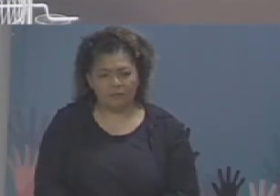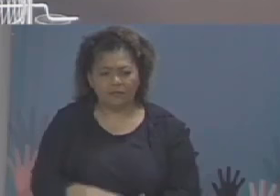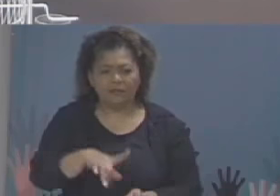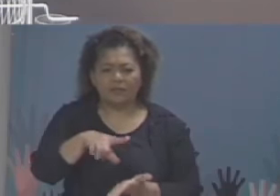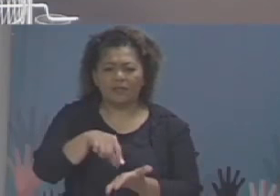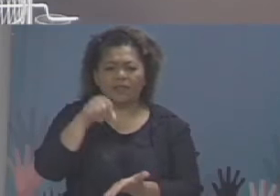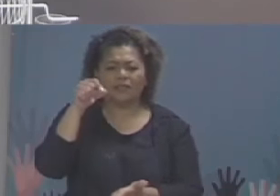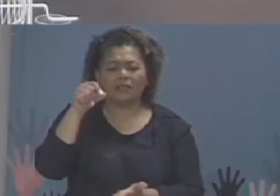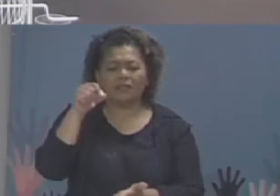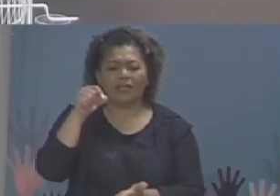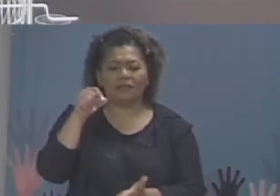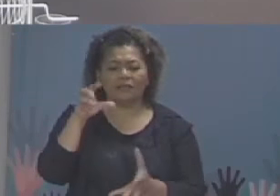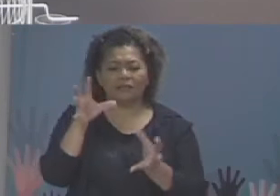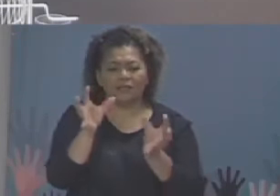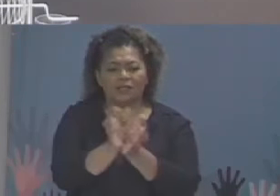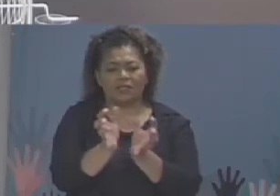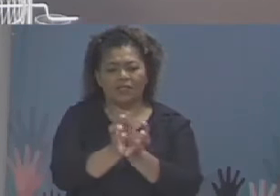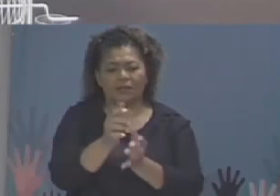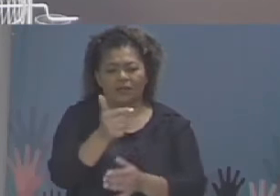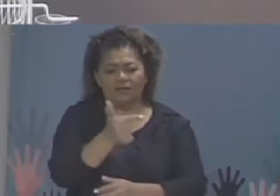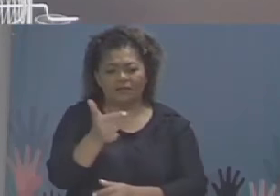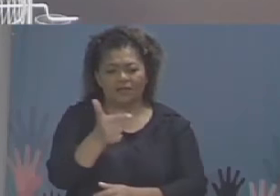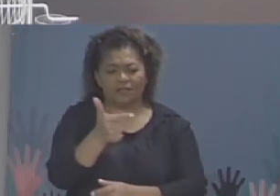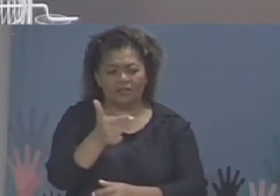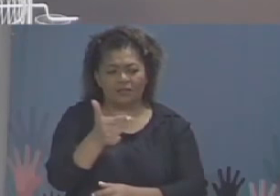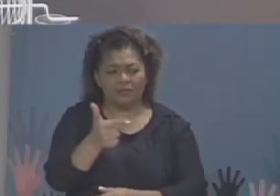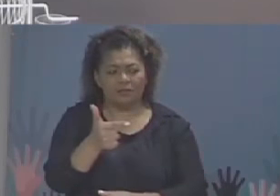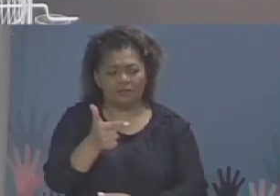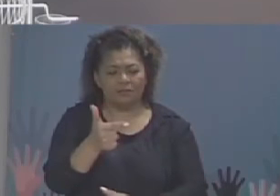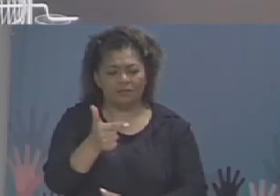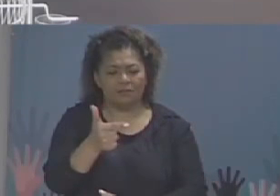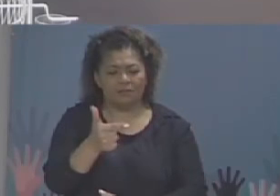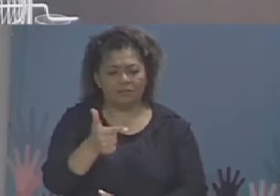Candidato da chapa 22.